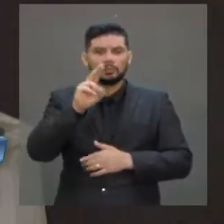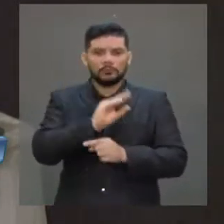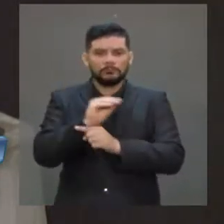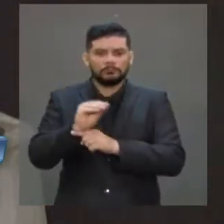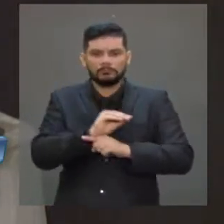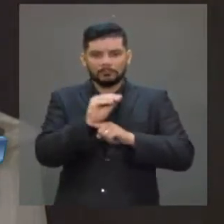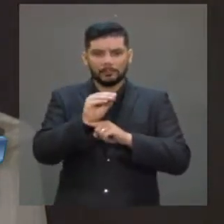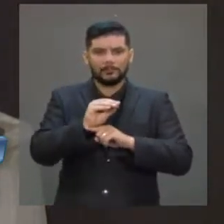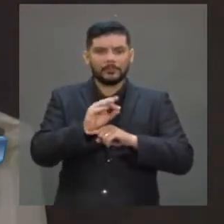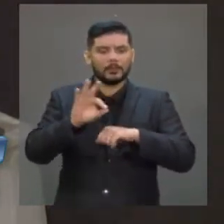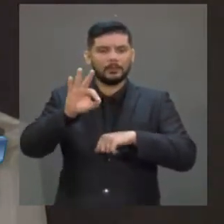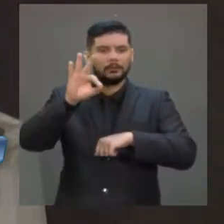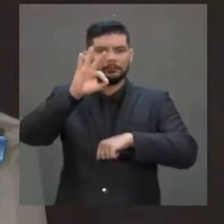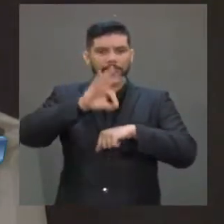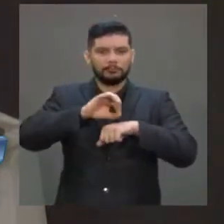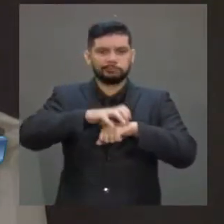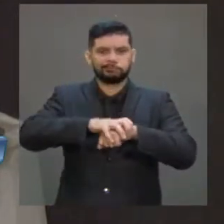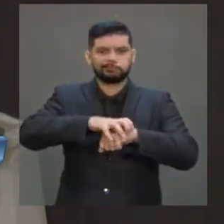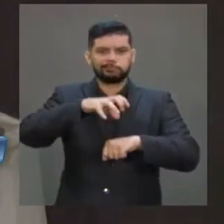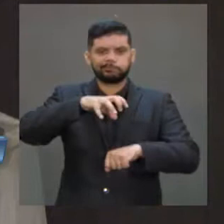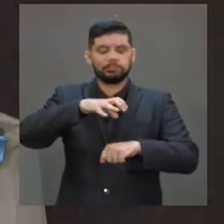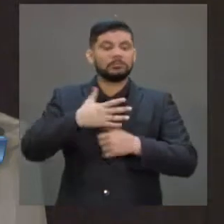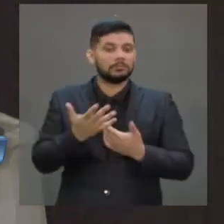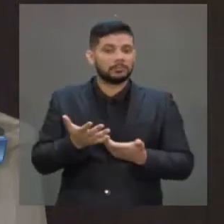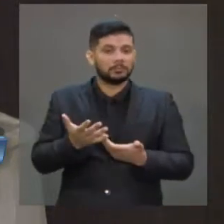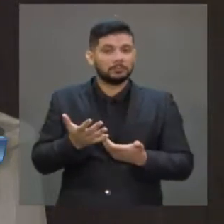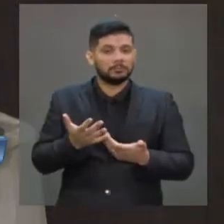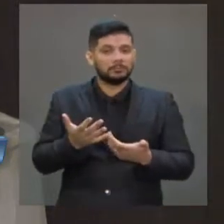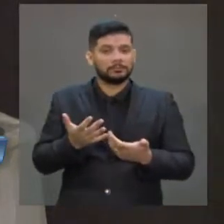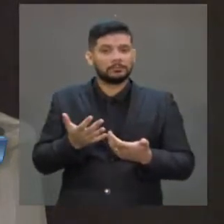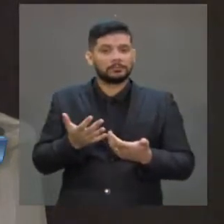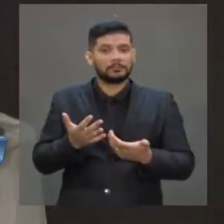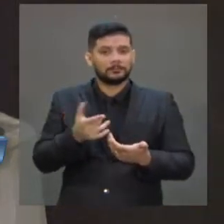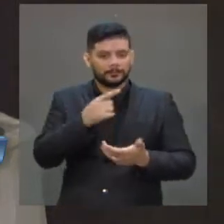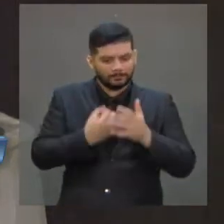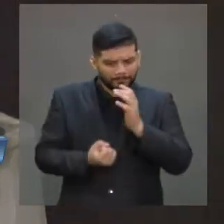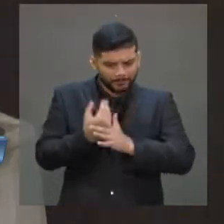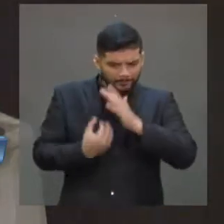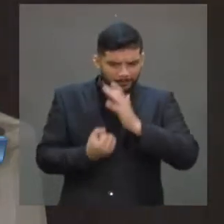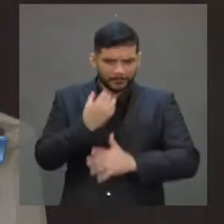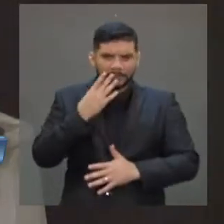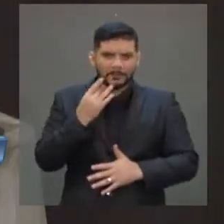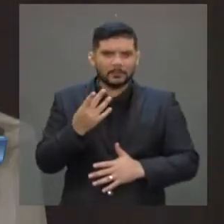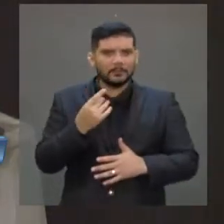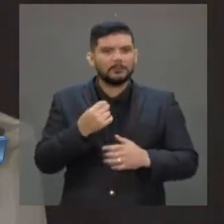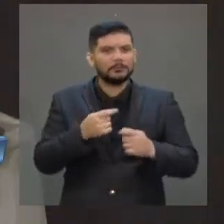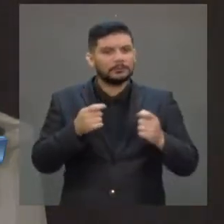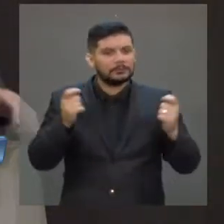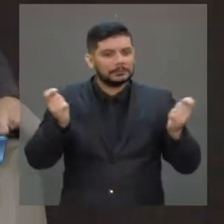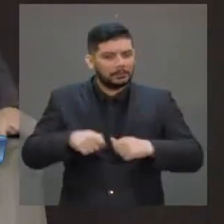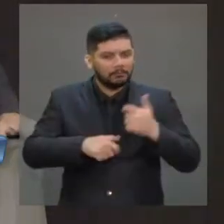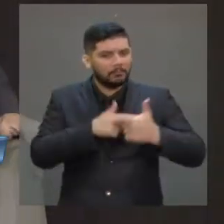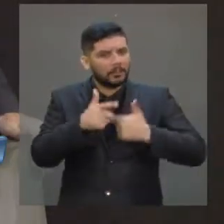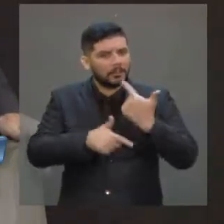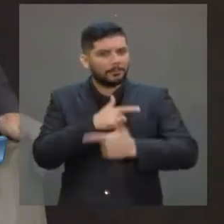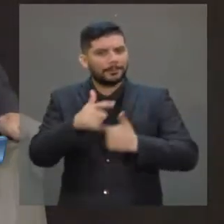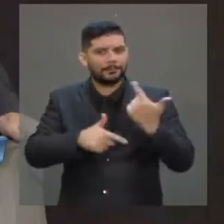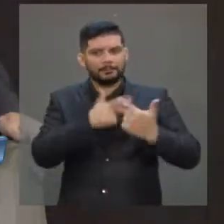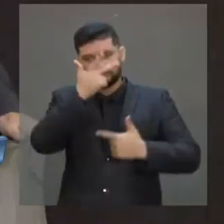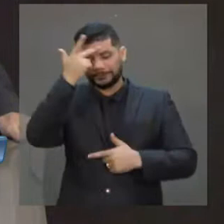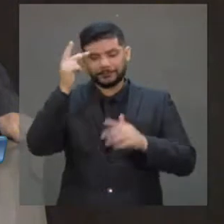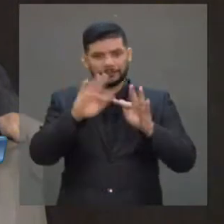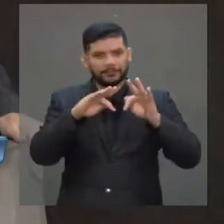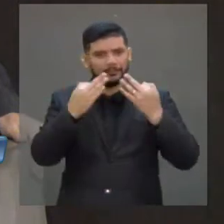desses pequenos produtores de mel, que eles garantem a vida de milhares de famílias e, sobretudo,